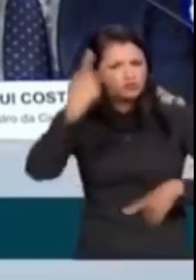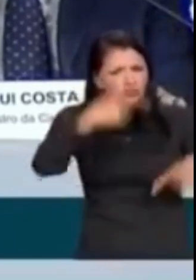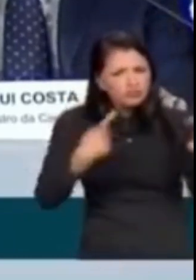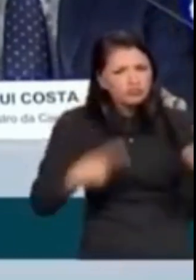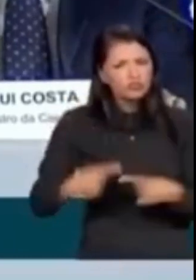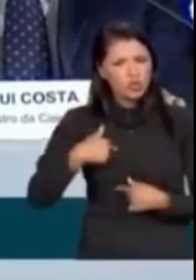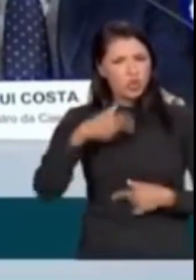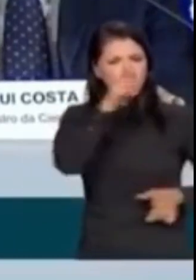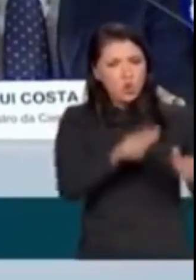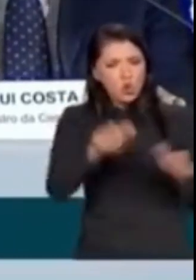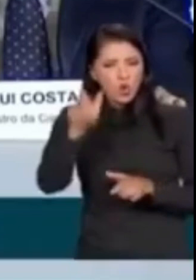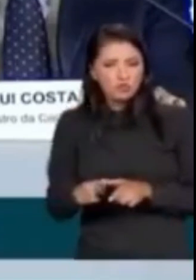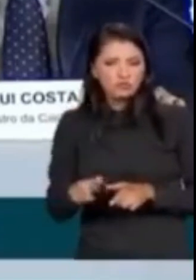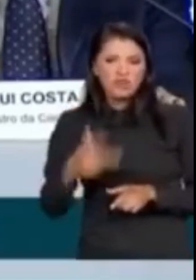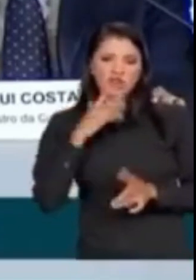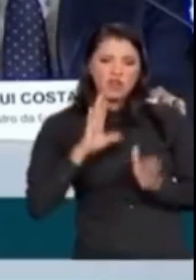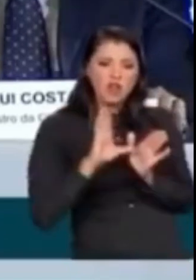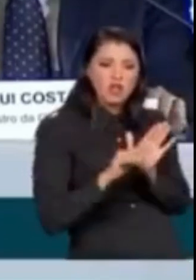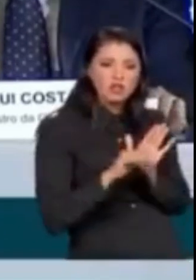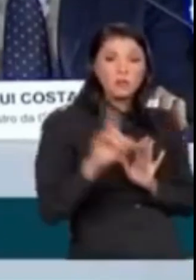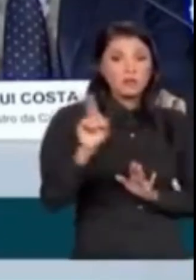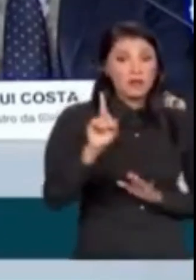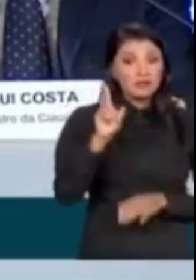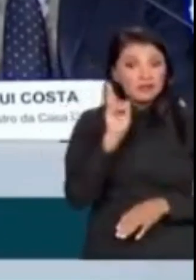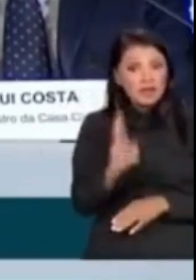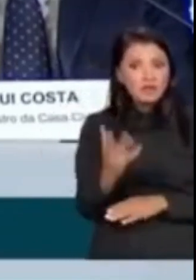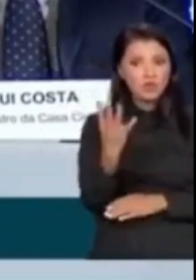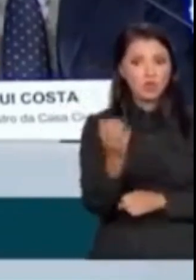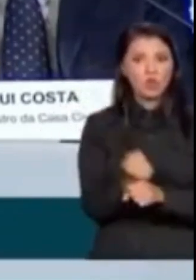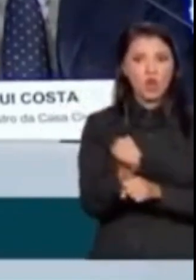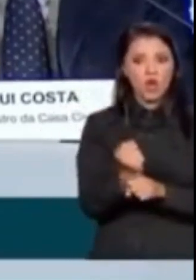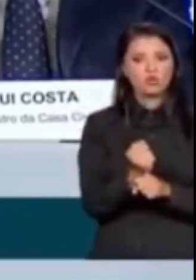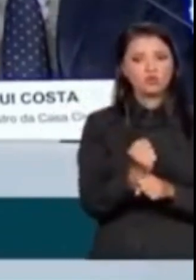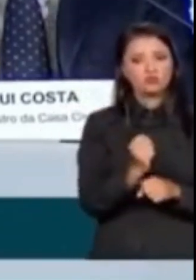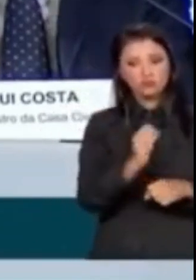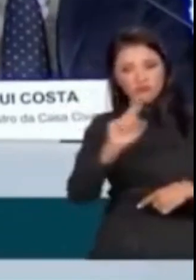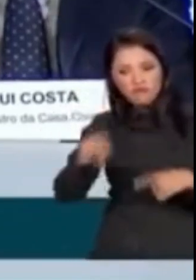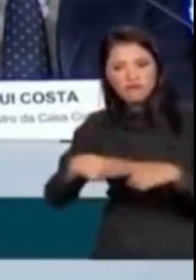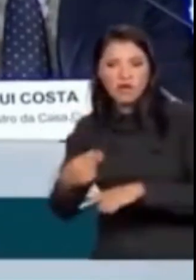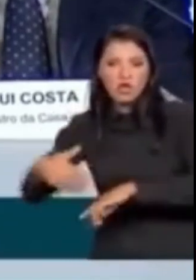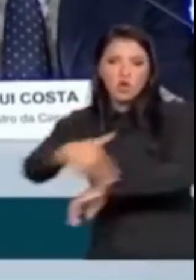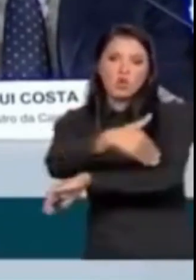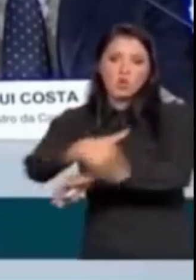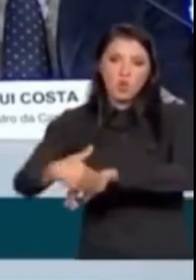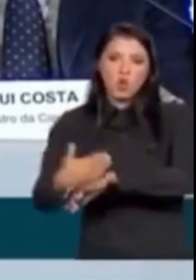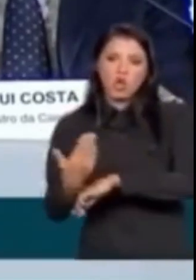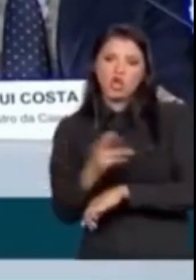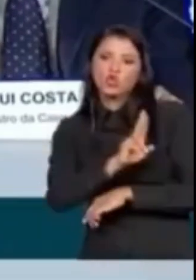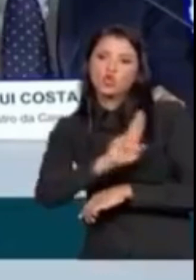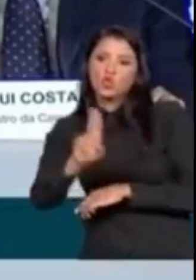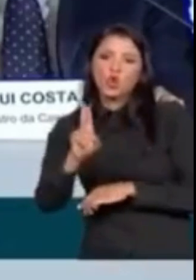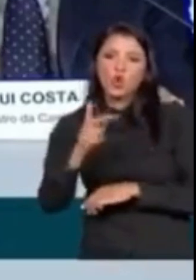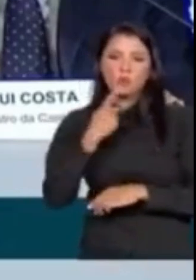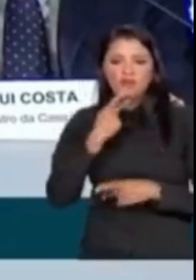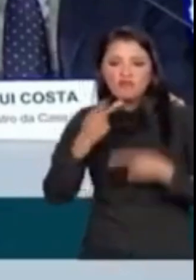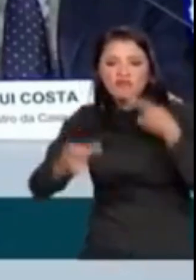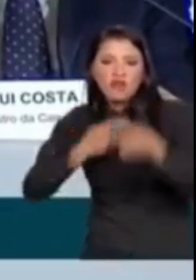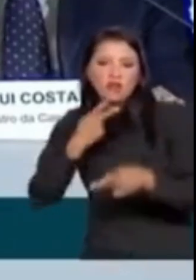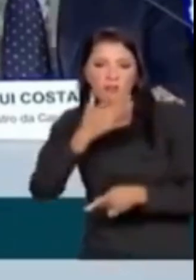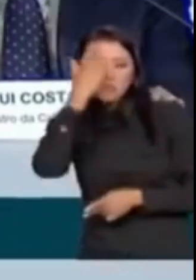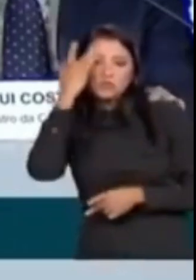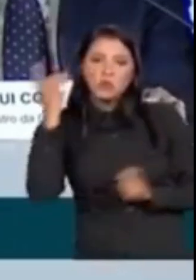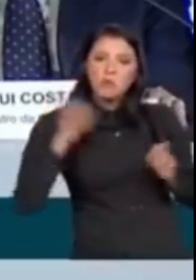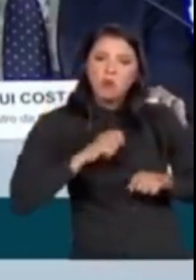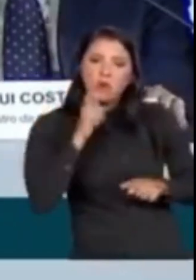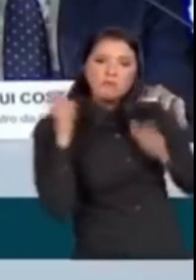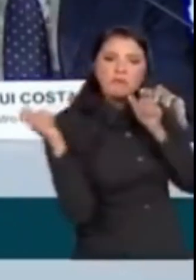ladrão. Mas o político, todo ano, a cada 4 anos, ele vai para a rua colocar o nome dele em julgamento para ser xingado,